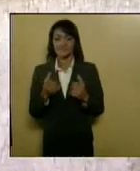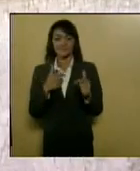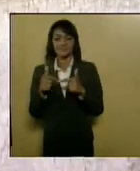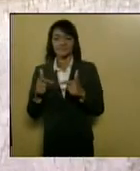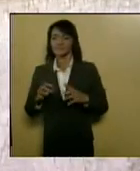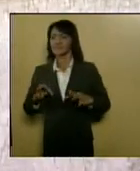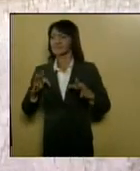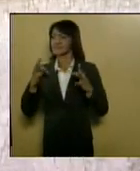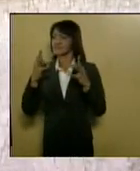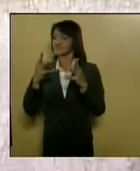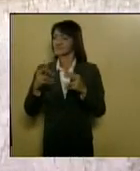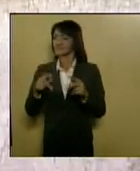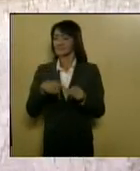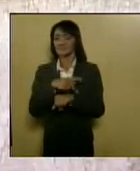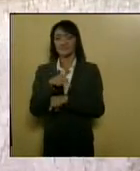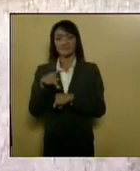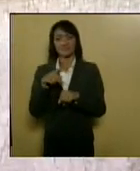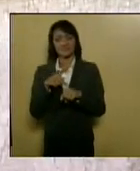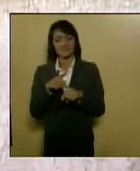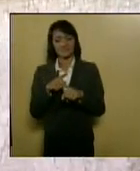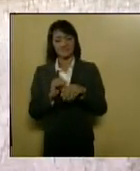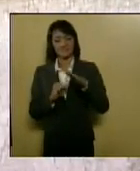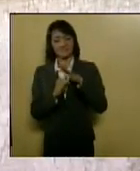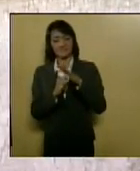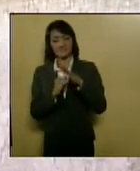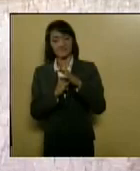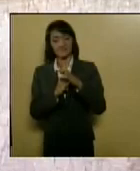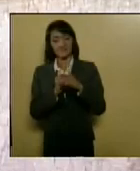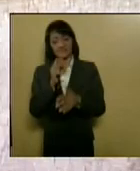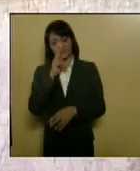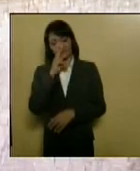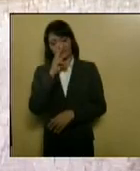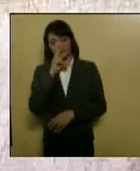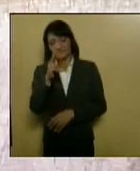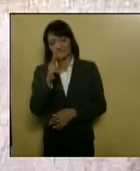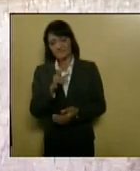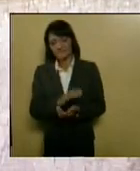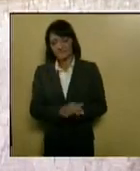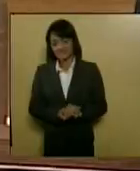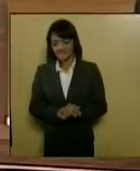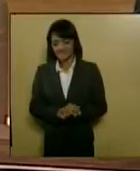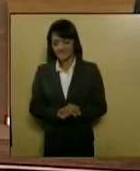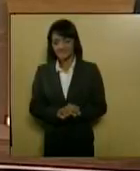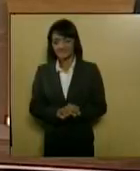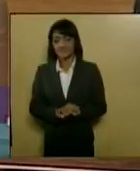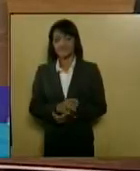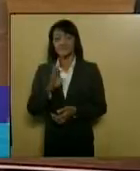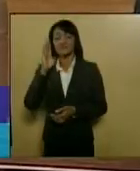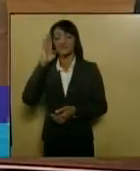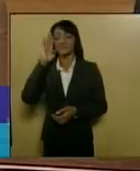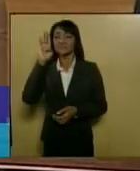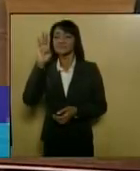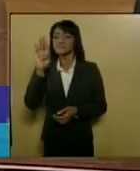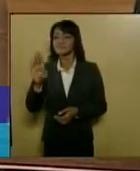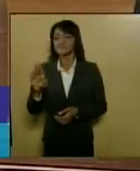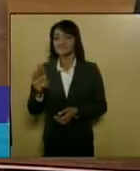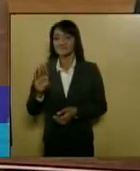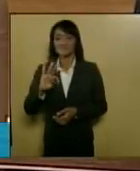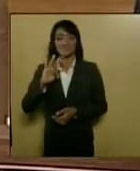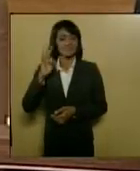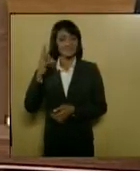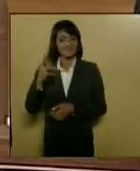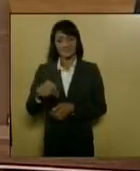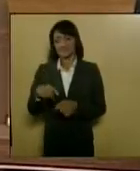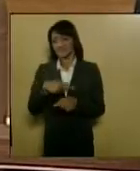ter instituições fortes. A existência de instituições fortes é a base de qualquer